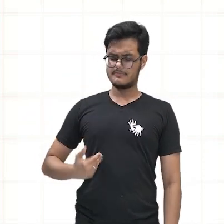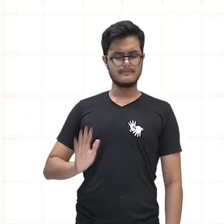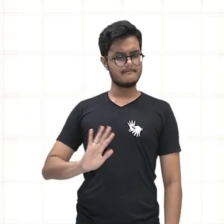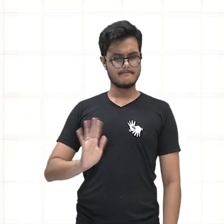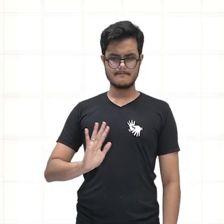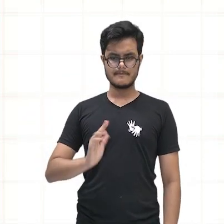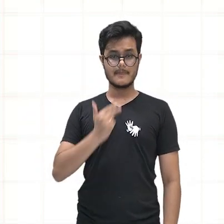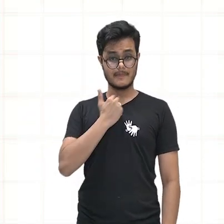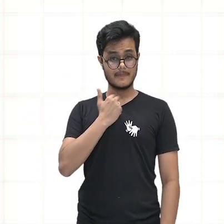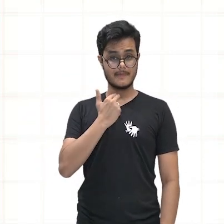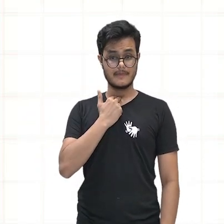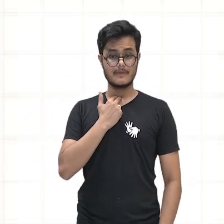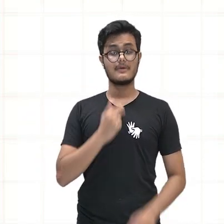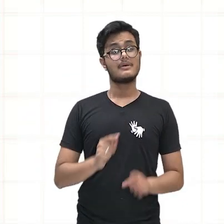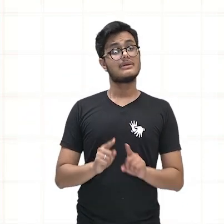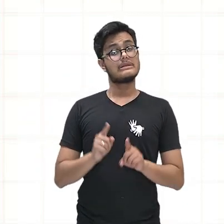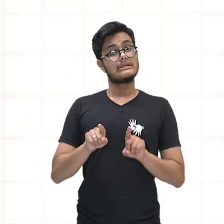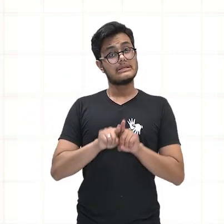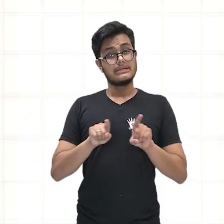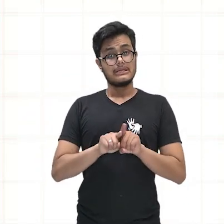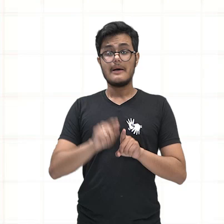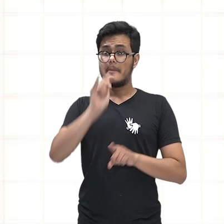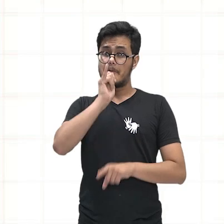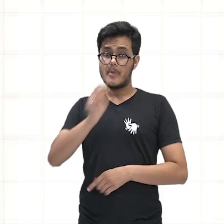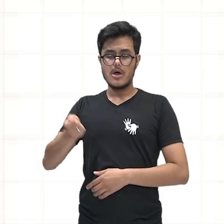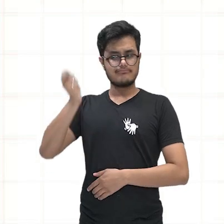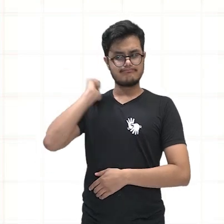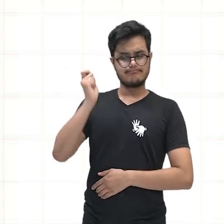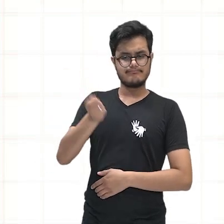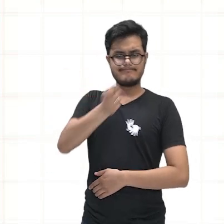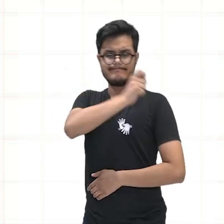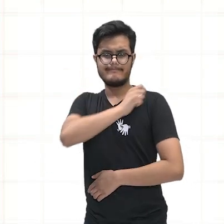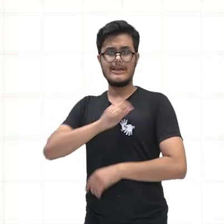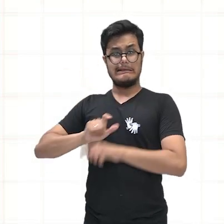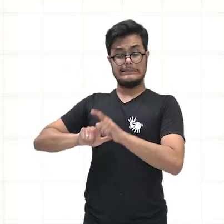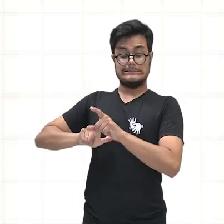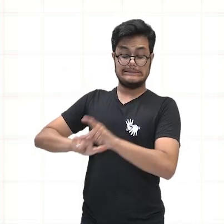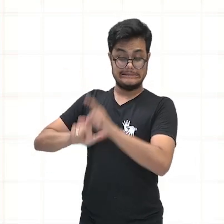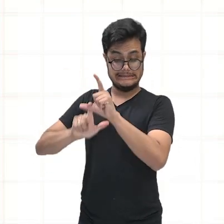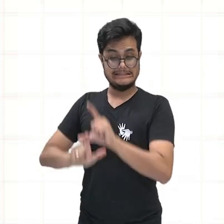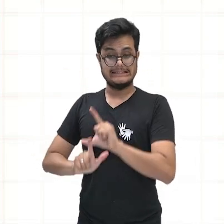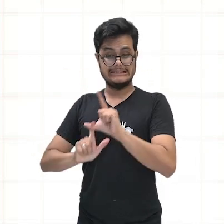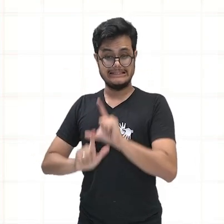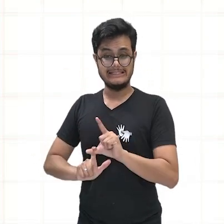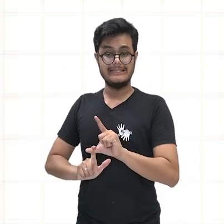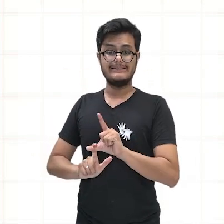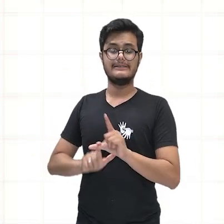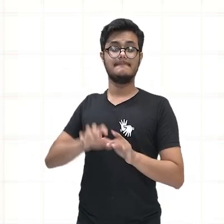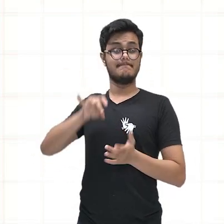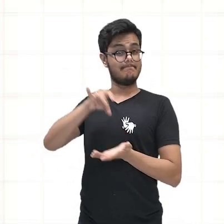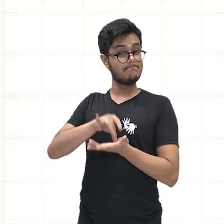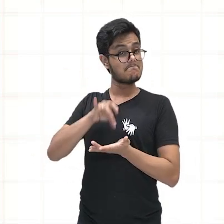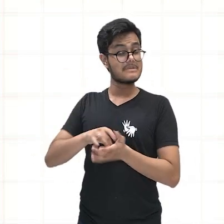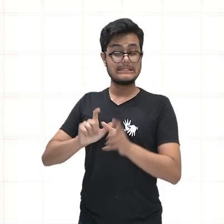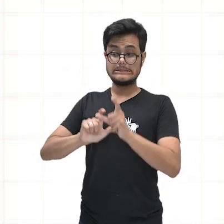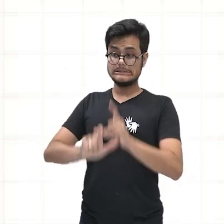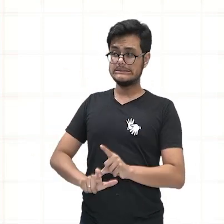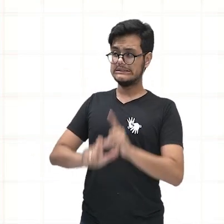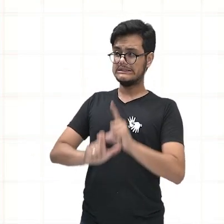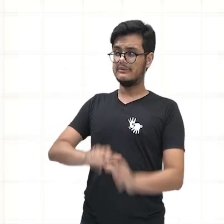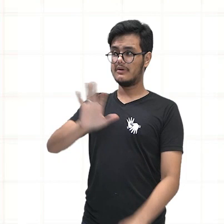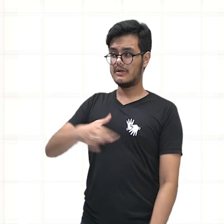e podiam ainda se tornar escravizados por dívidas tá poderiam ser escravizados por